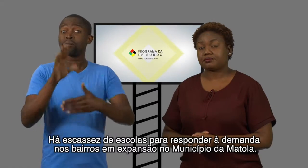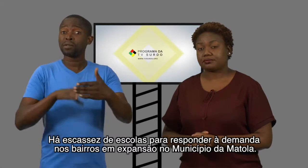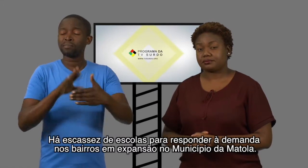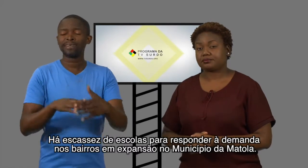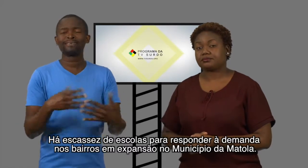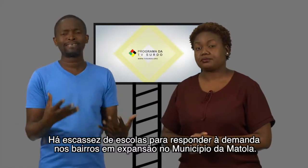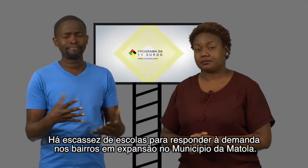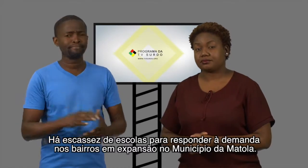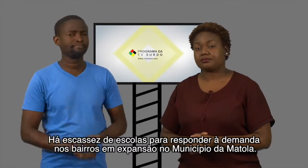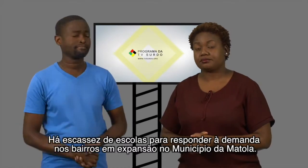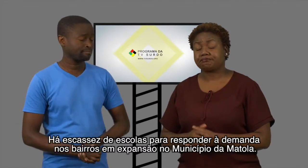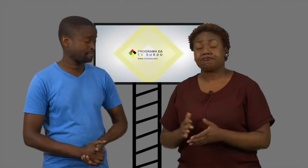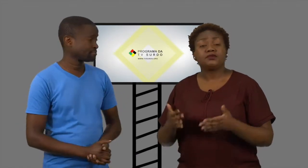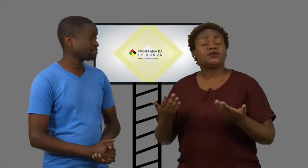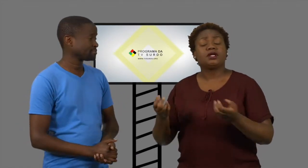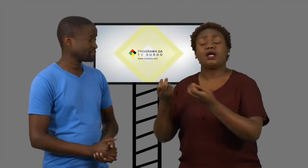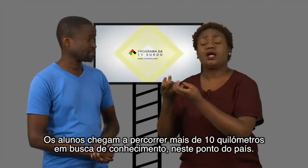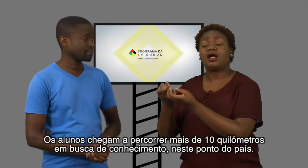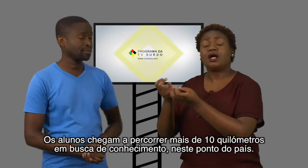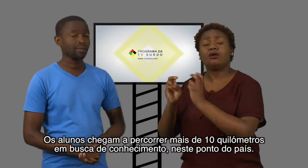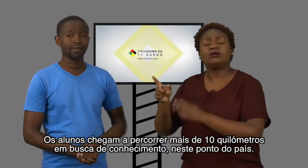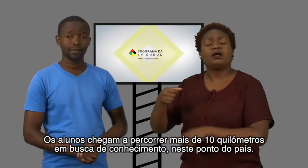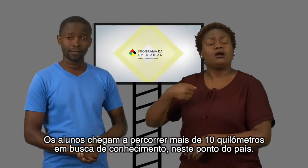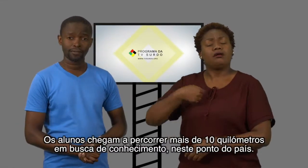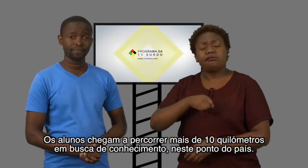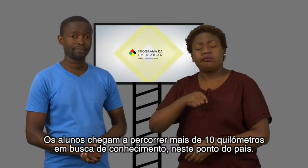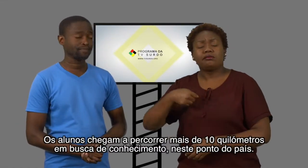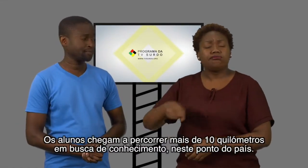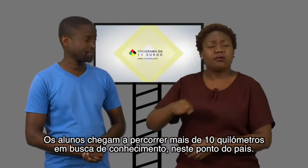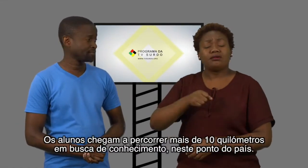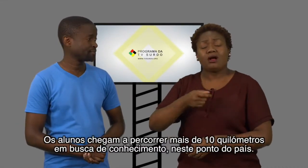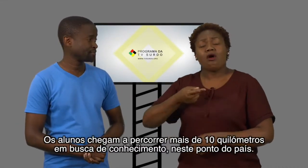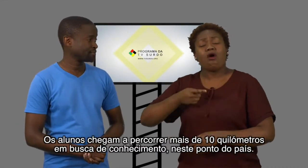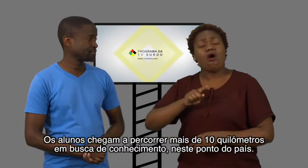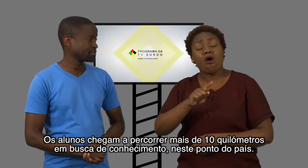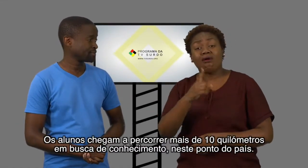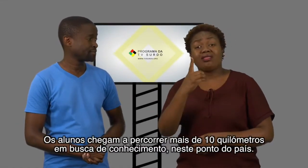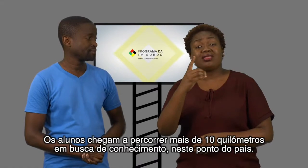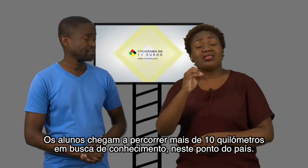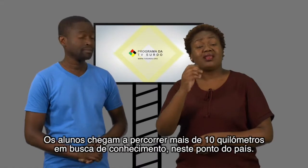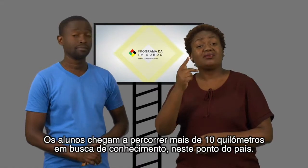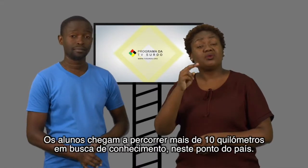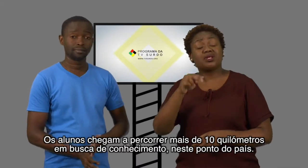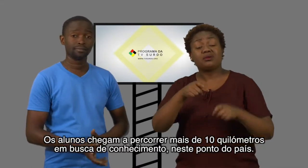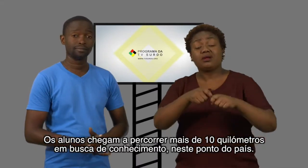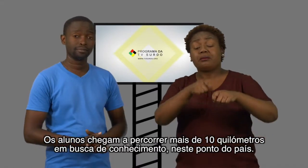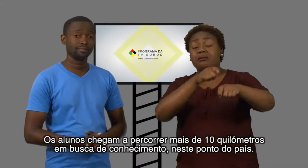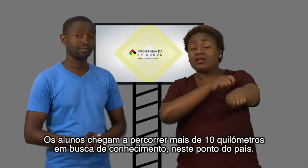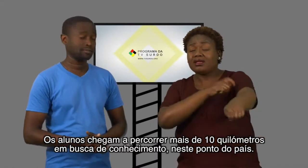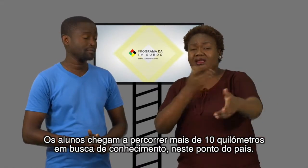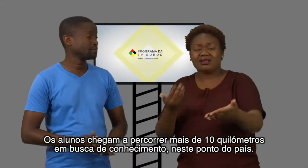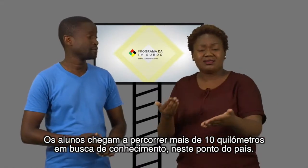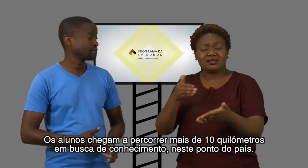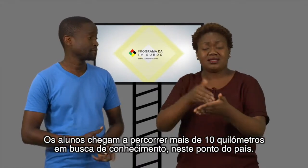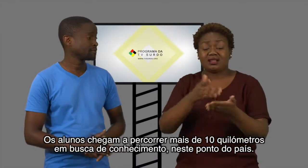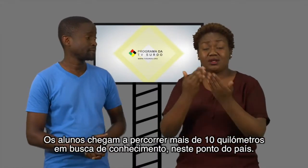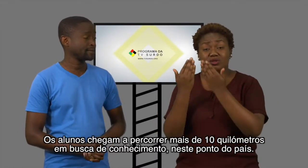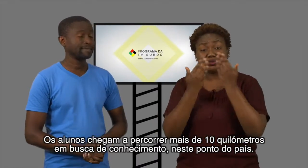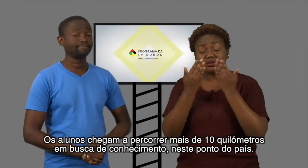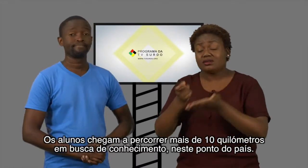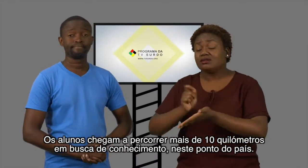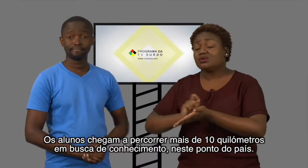espação no município da Amatola. Os alunos chegam a percorrer mais de 10 quilômetros em busca